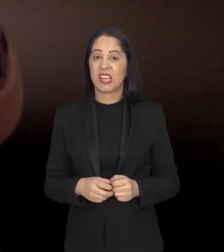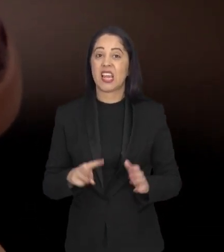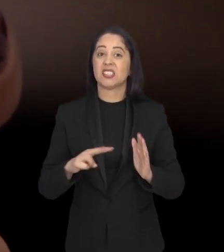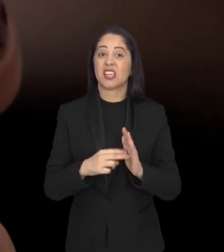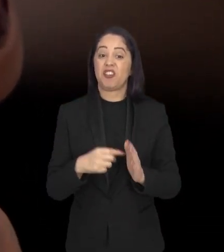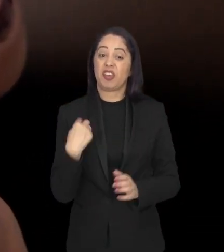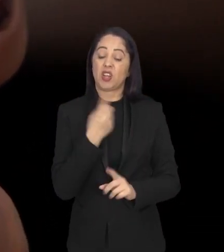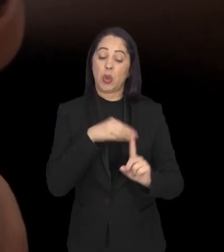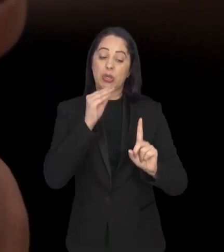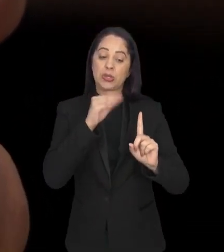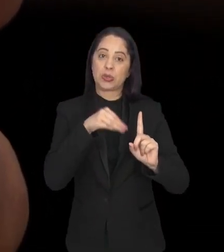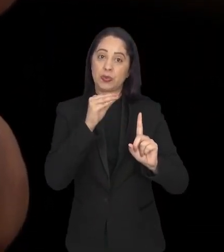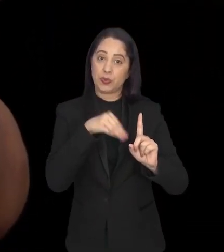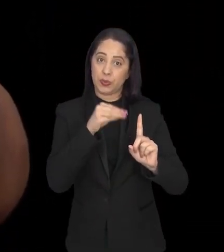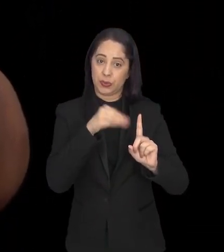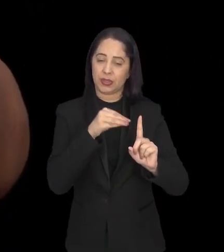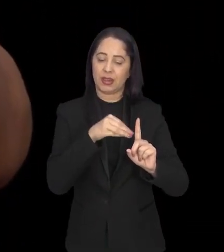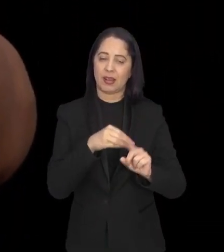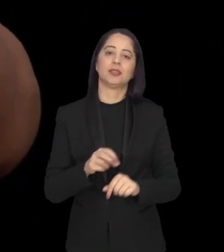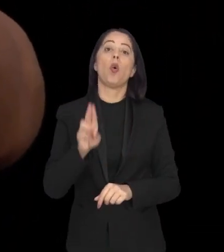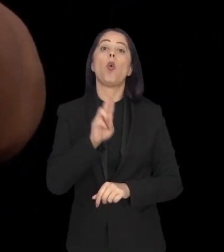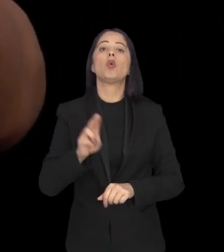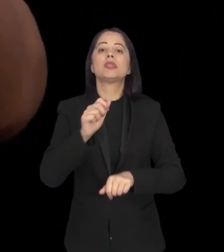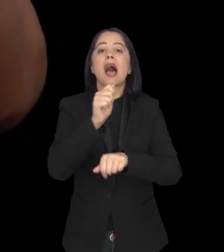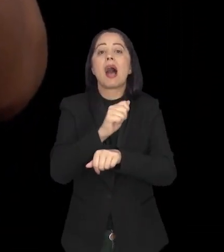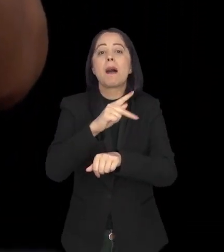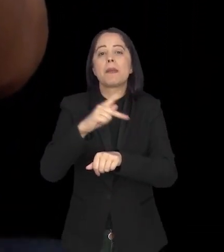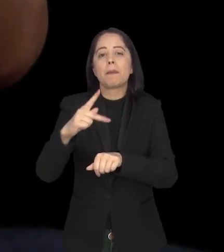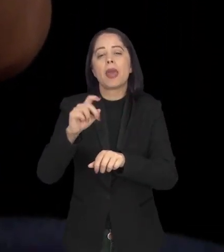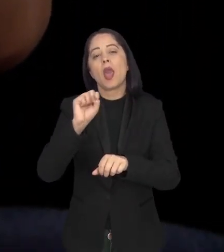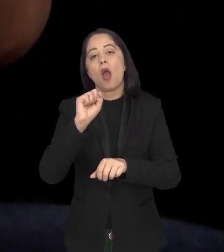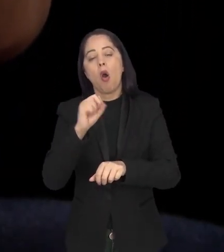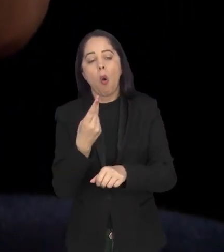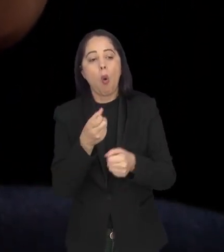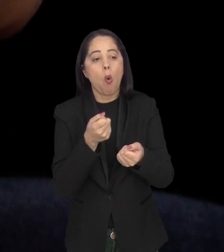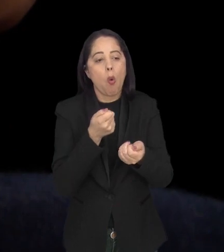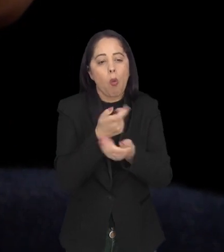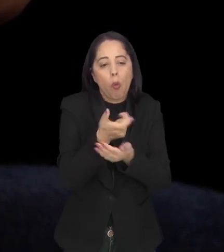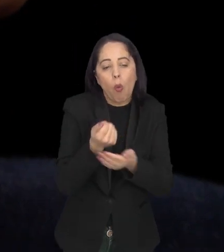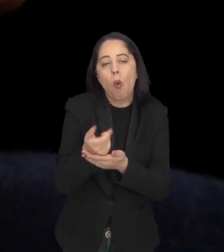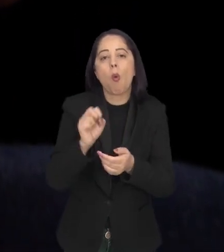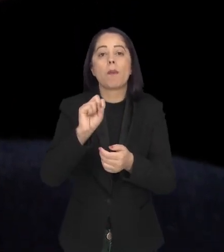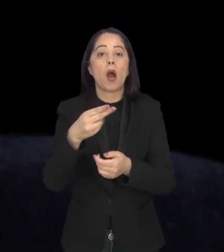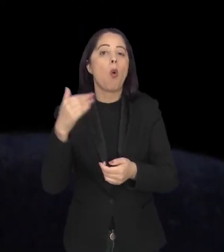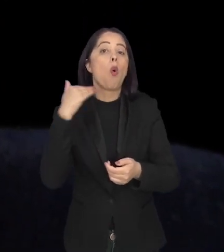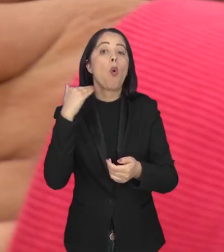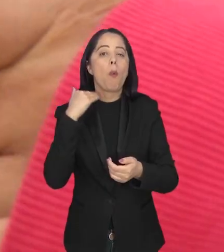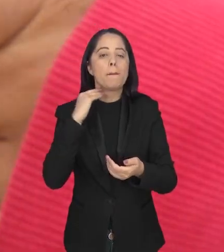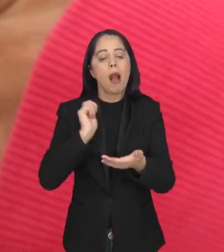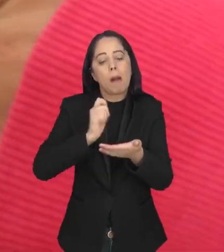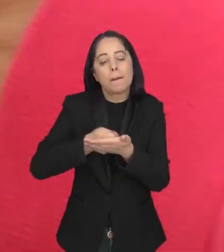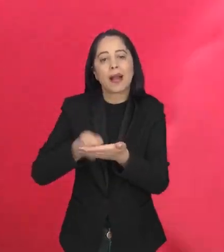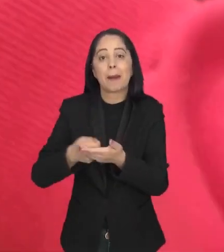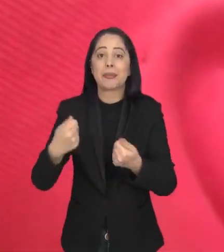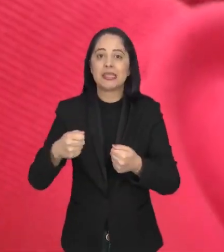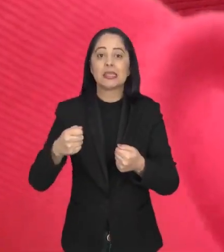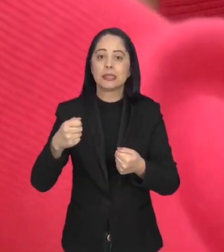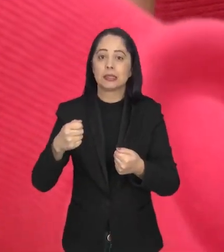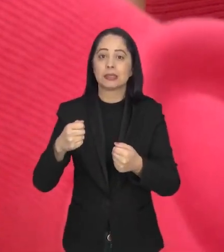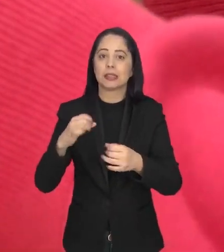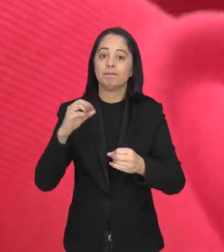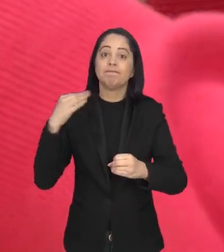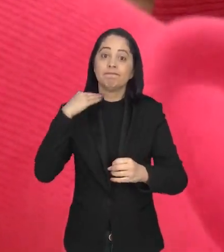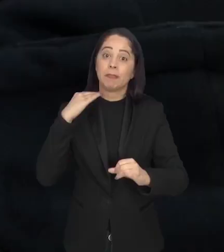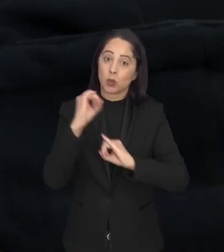torna vulneráveis na internet é que para usar algum aplicativo ou fazer compras e transações bancárias, é preciso ter uma